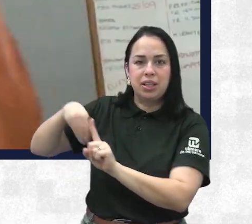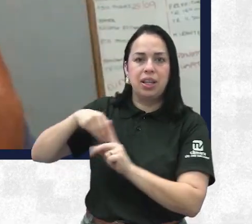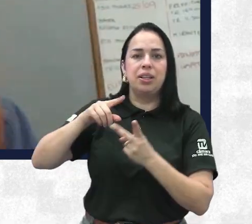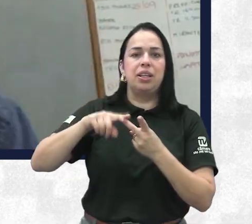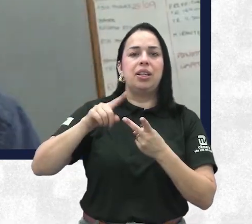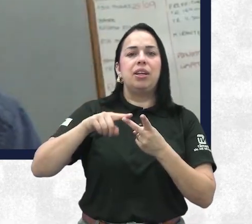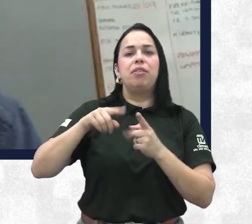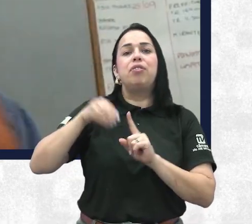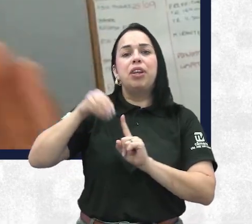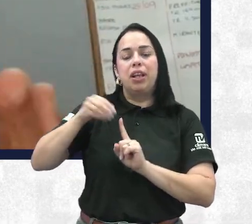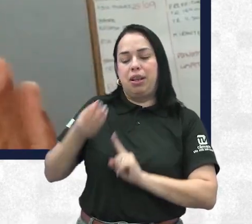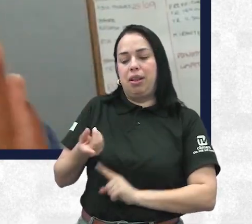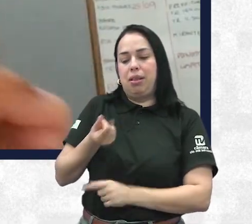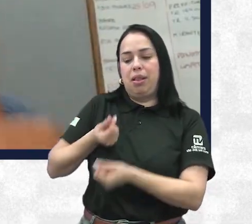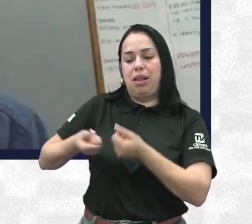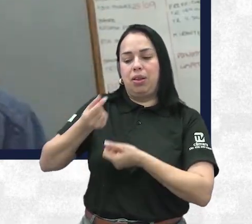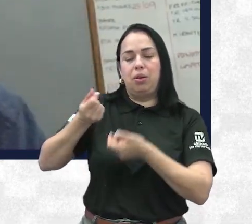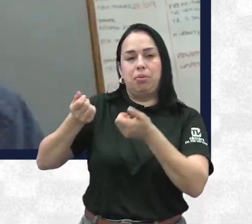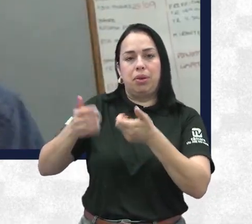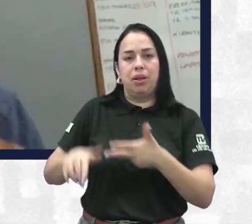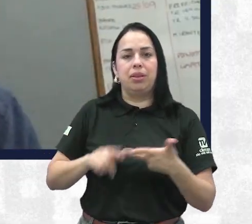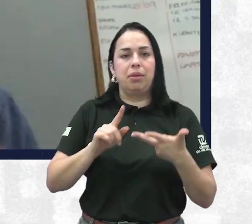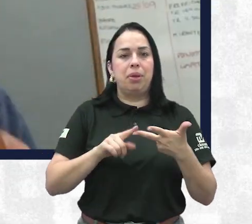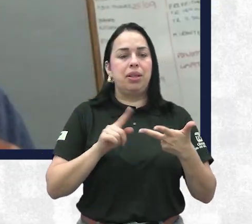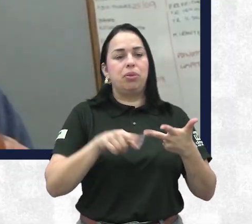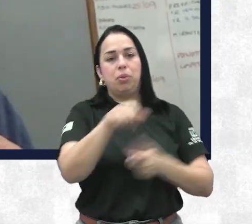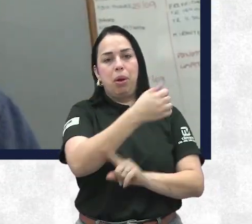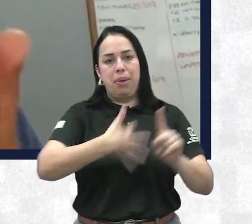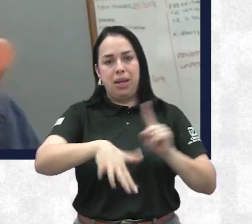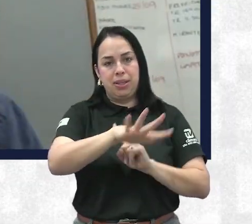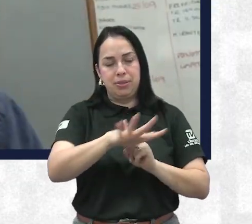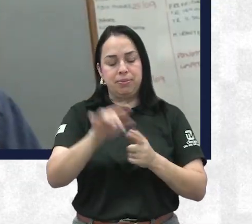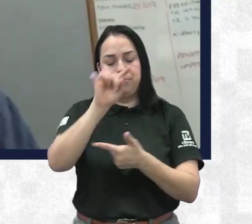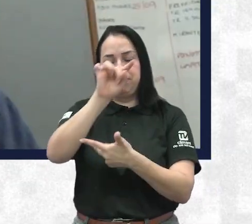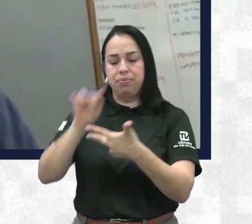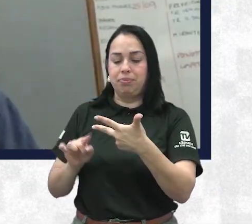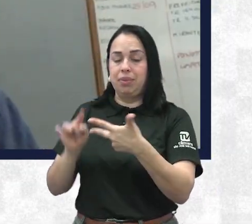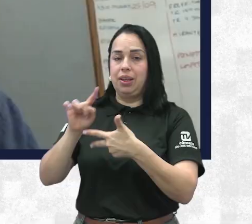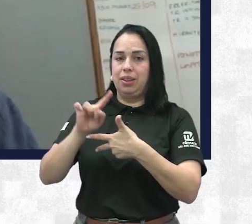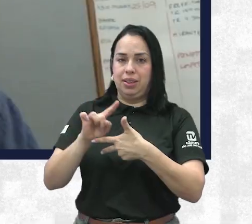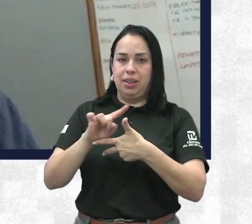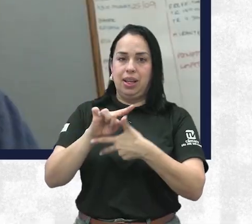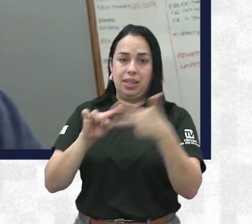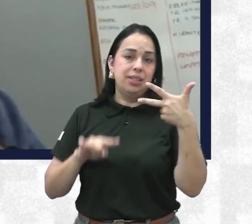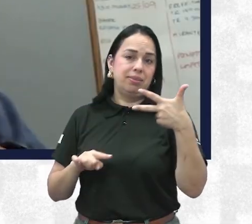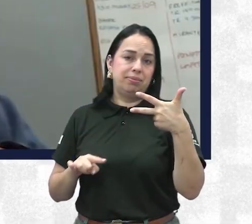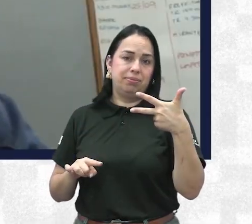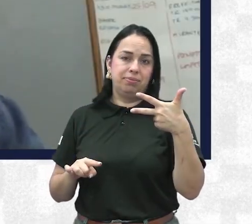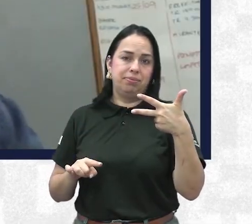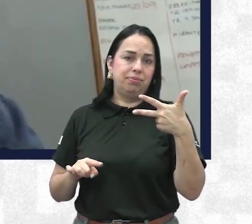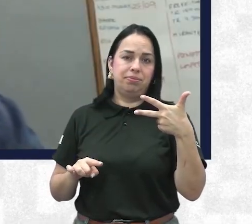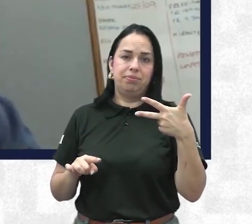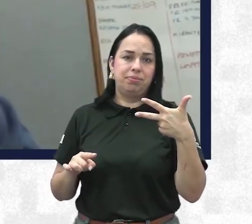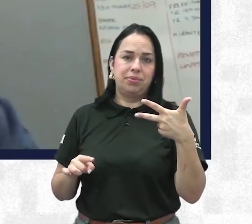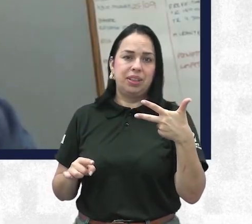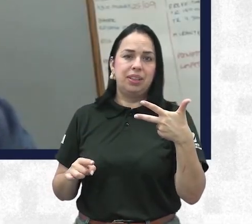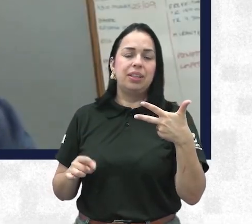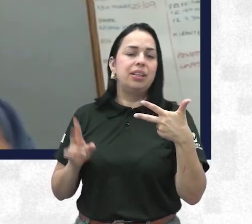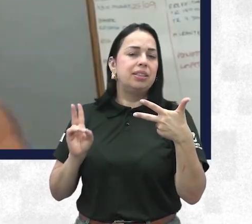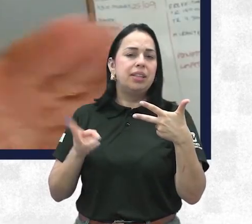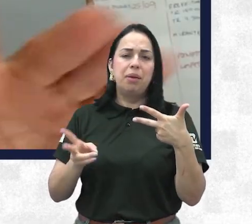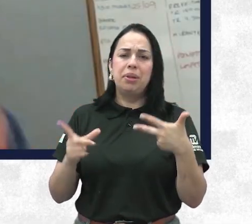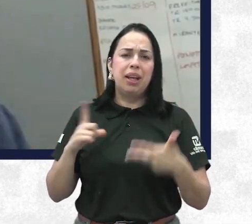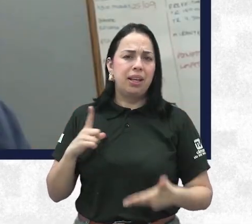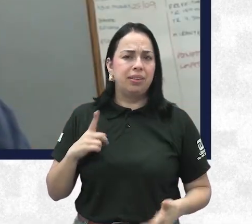social, vulnerabilidade econômica e vulnerabilidade ambiental. Então, esse tripé, ele